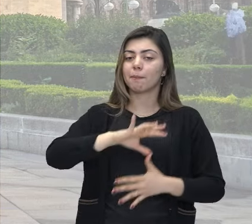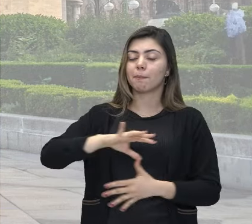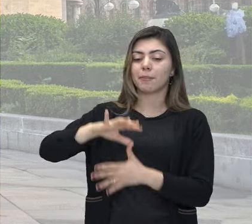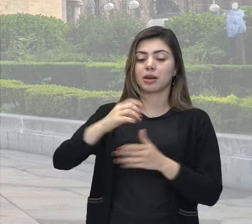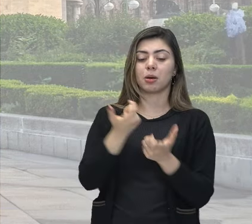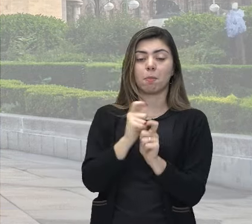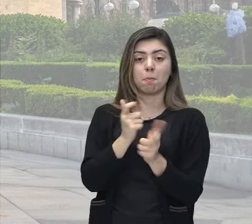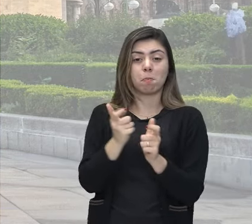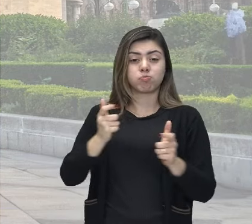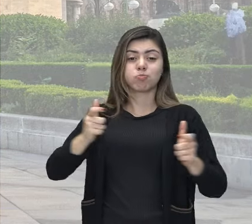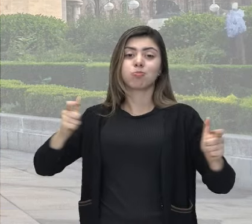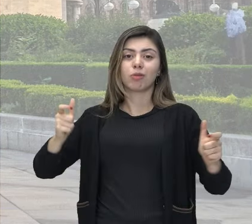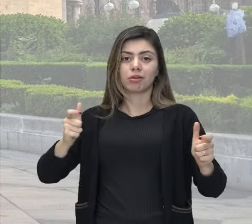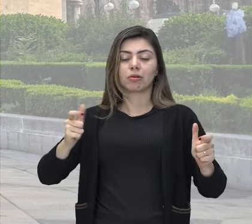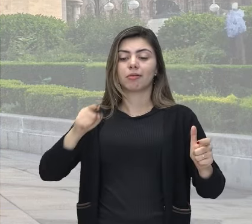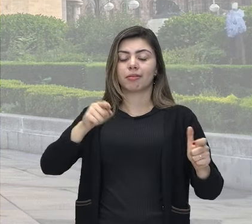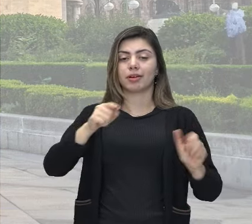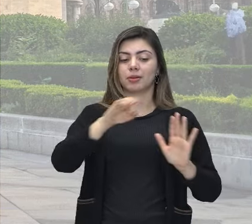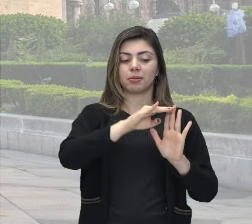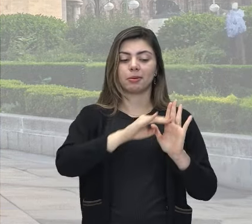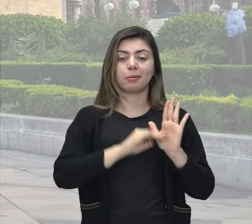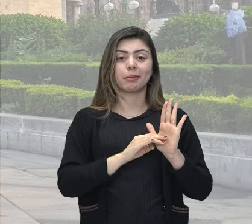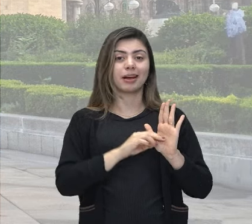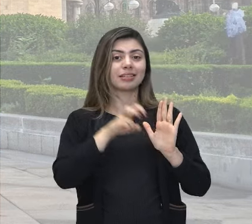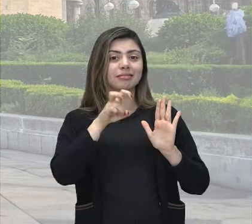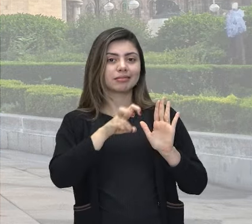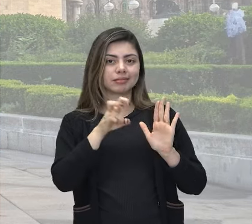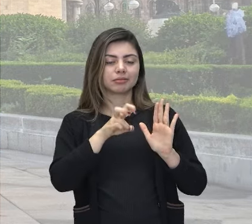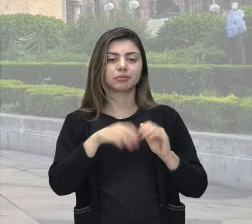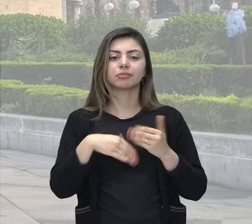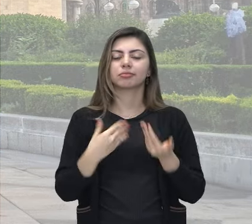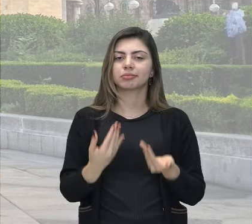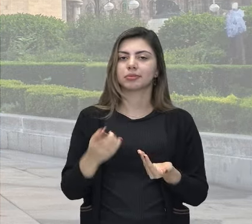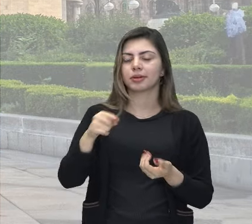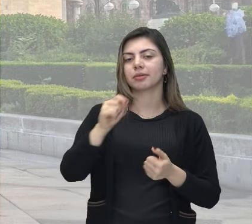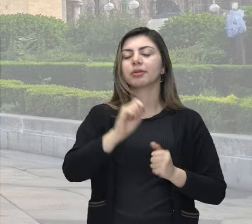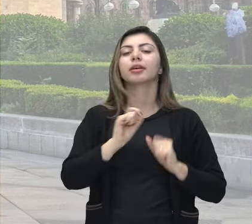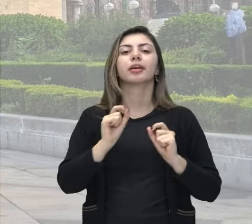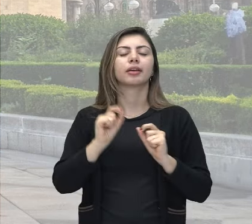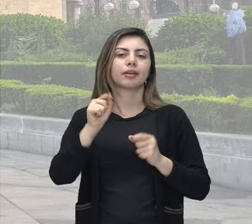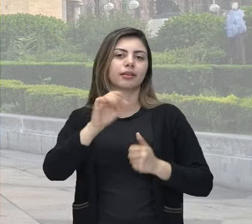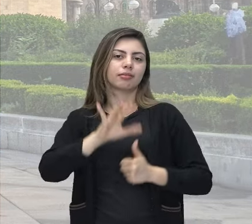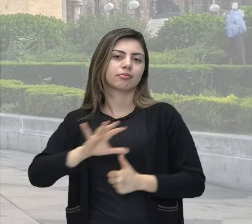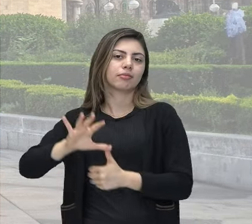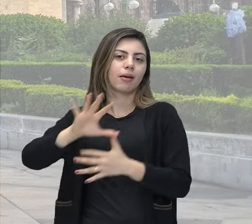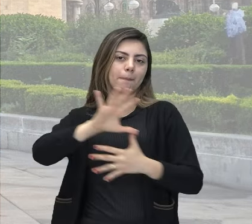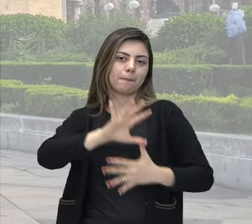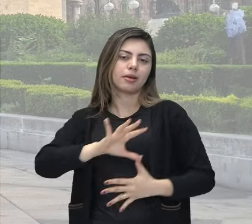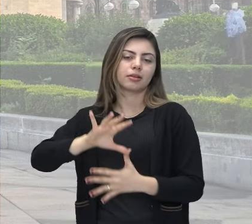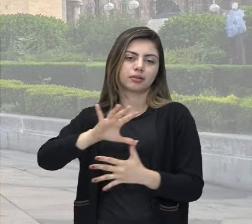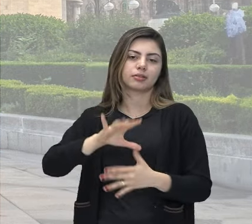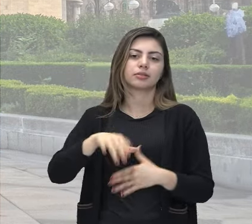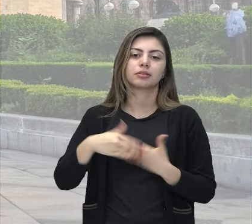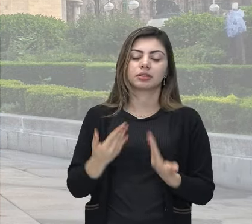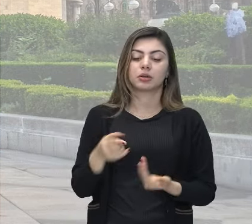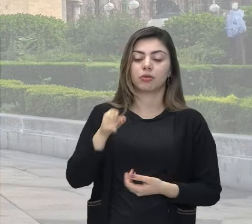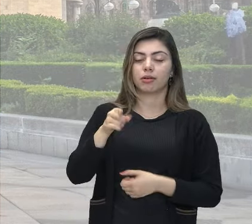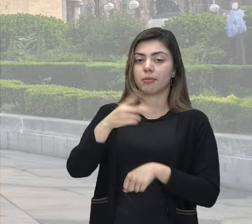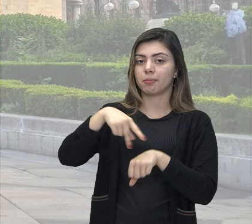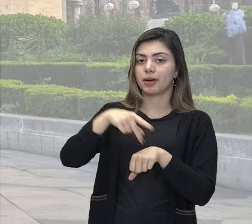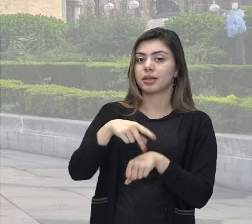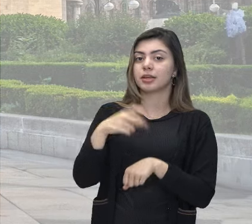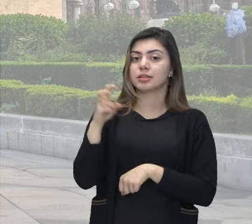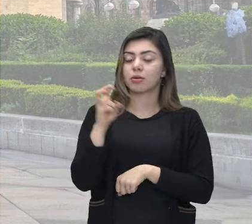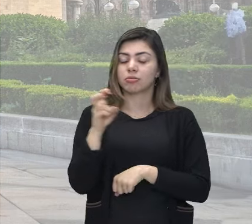das Américas, tá? A gente está falando aí do continente americano, ok? Então, vai ser o quinto maior em extensão